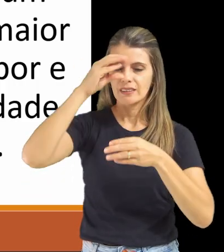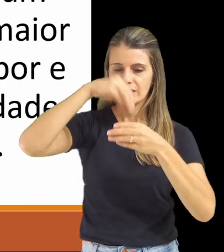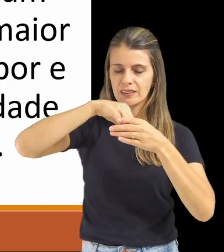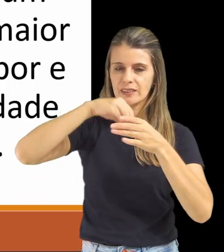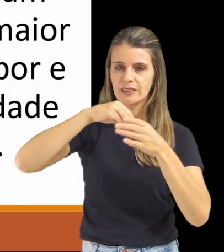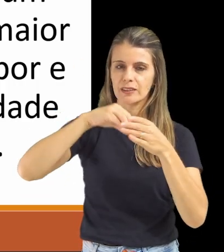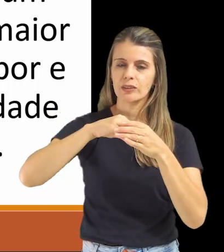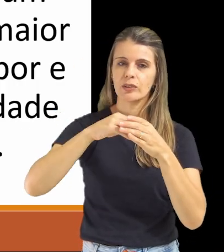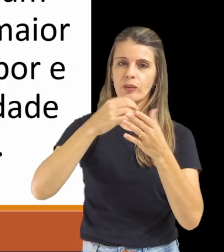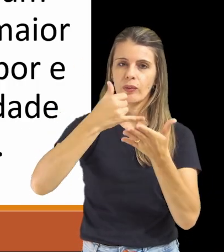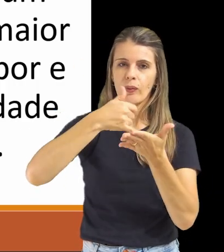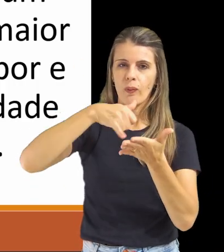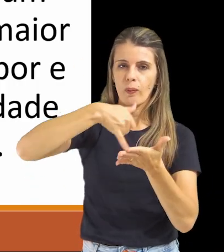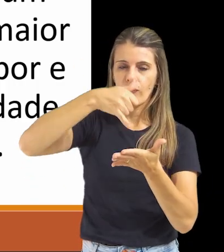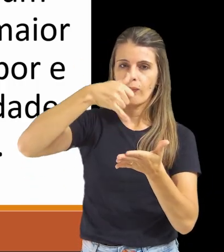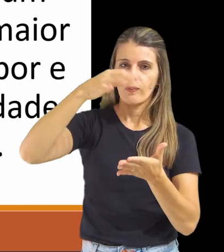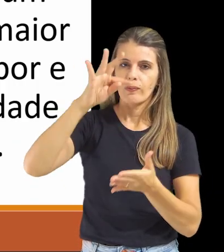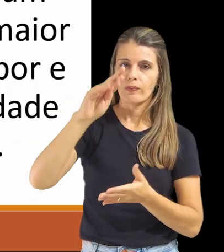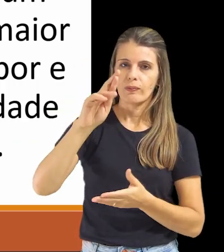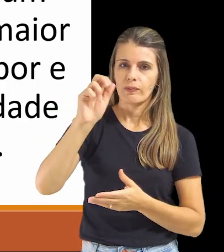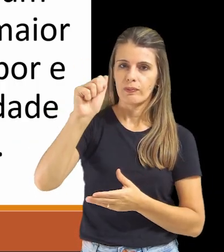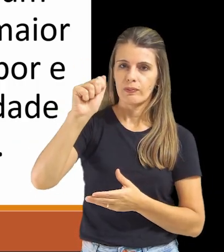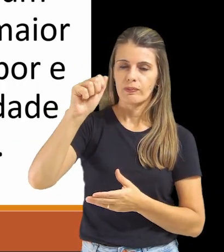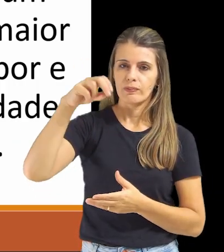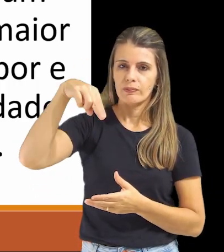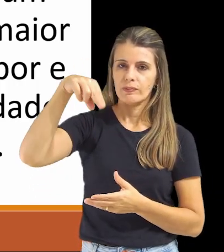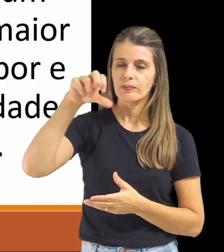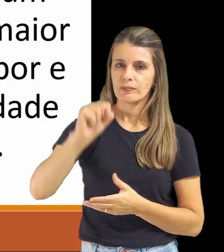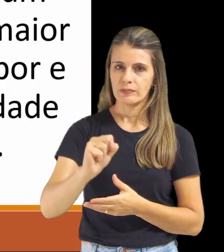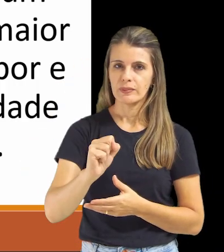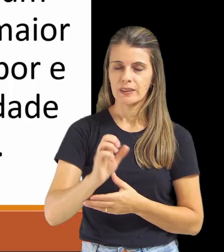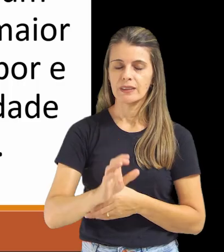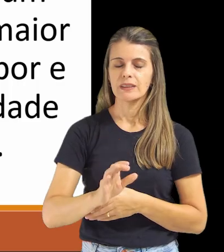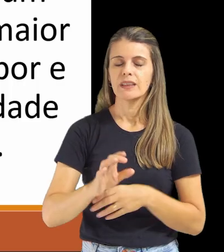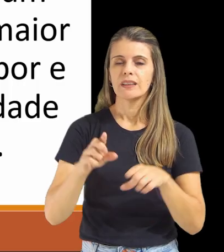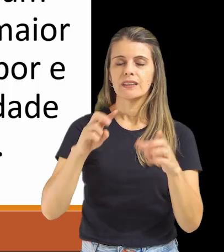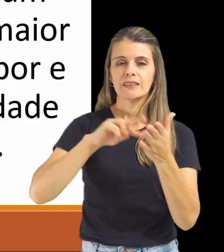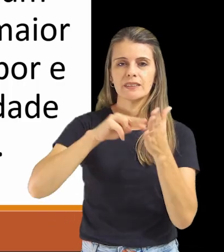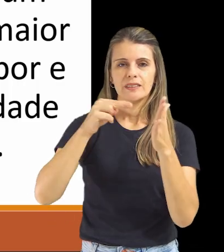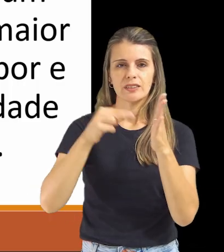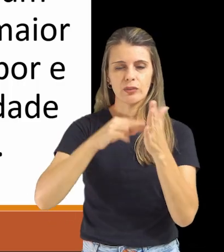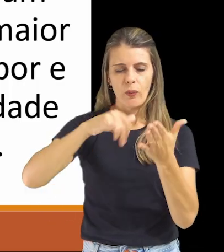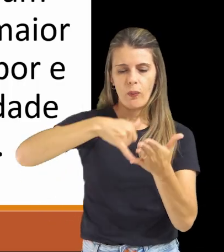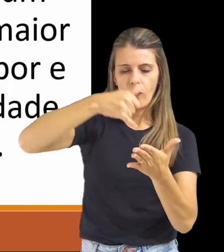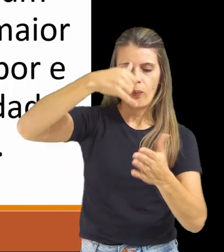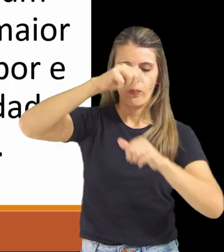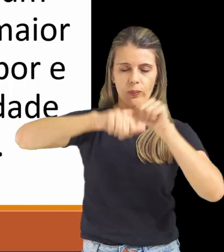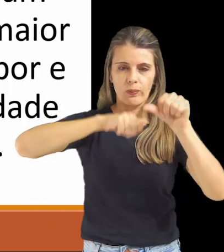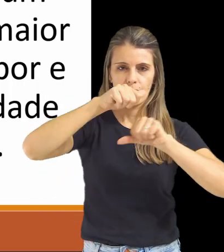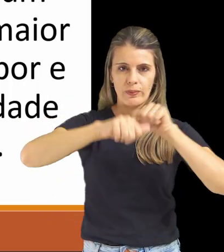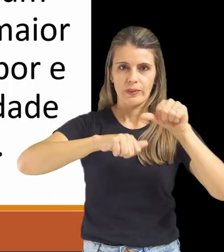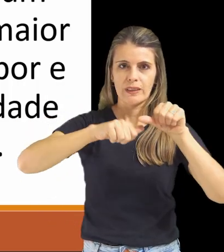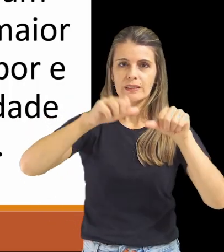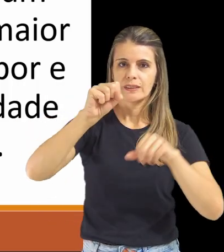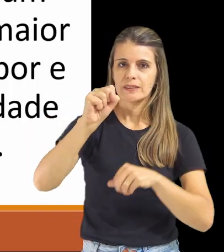trans. Ela se dá quando o óleo líquido é transformado em gordura saturada, gorduras sólidas,